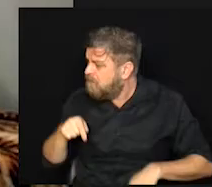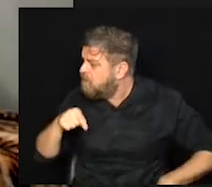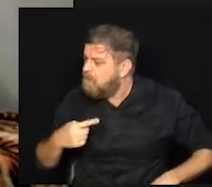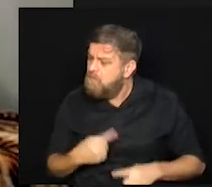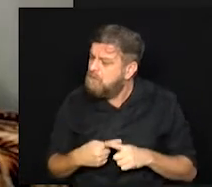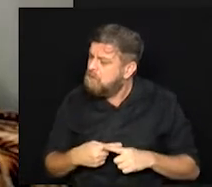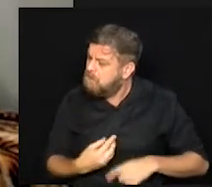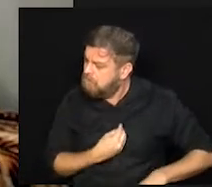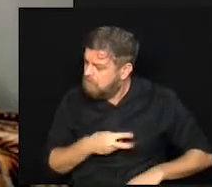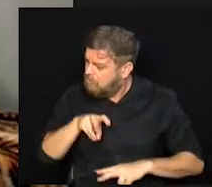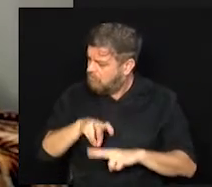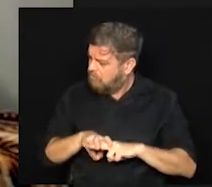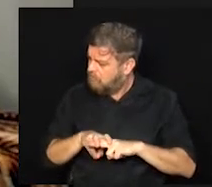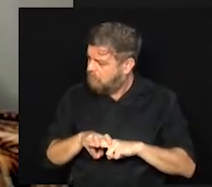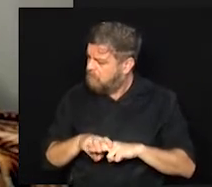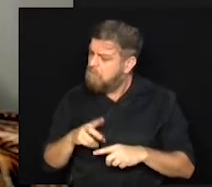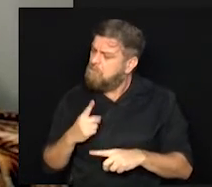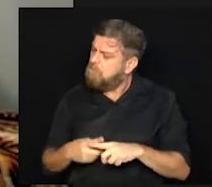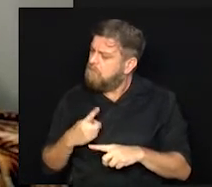está fazendo aqui?